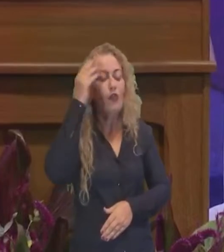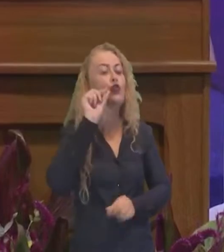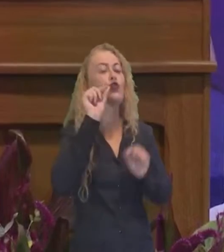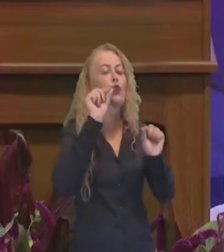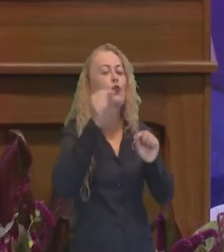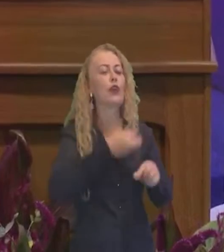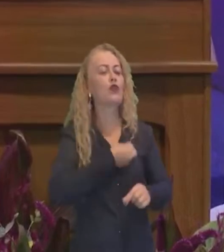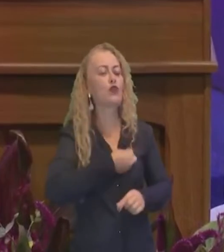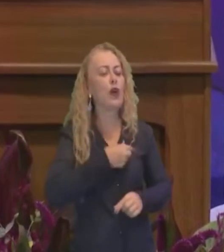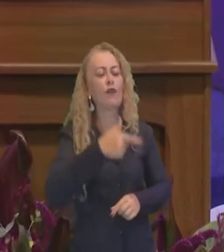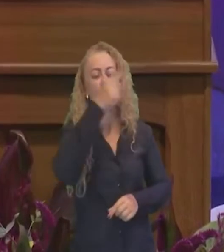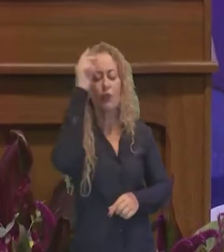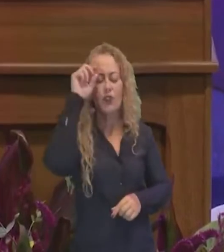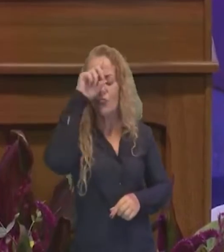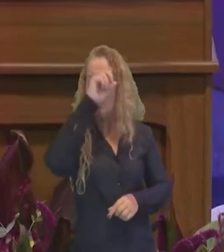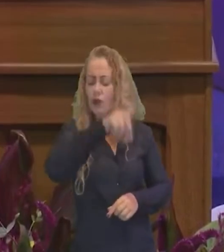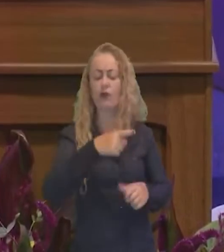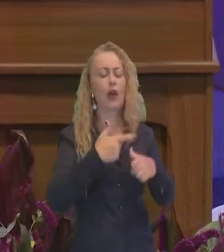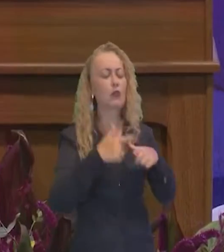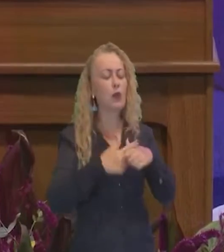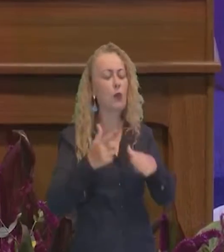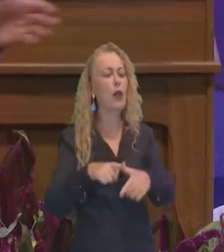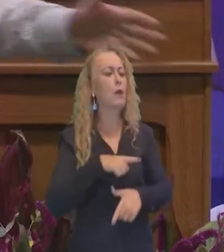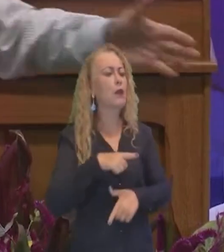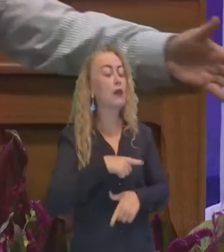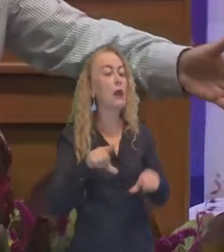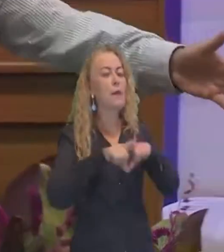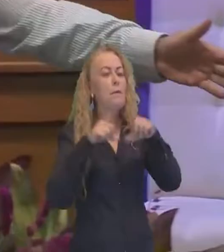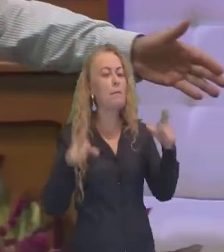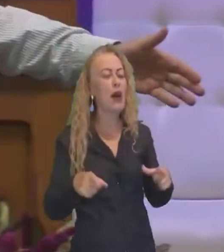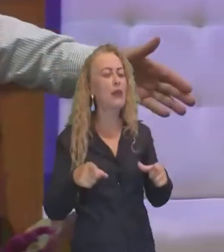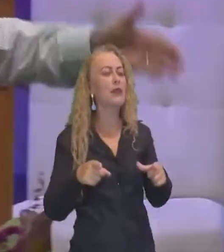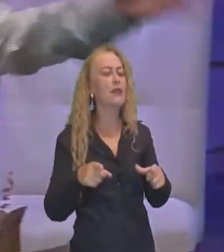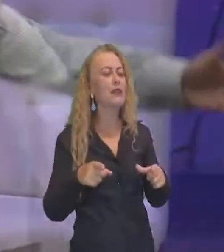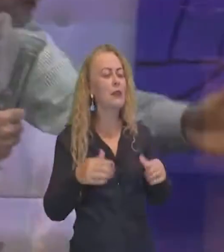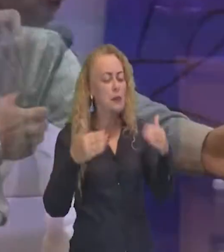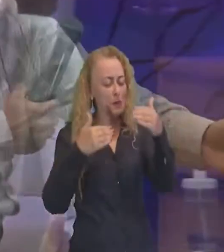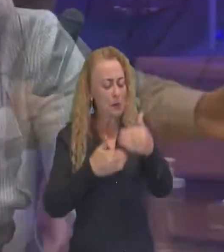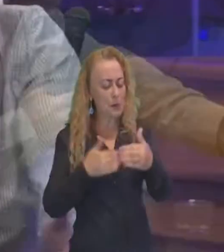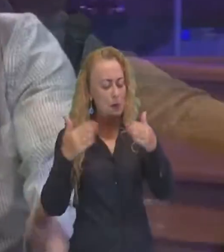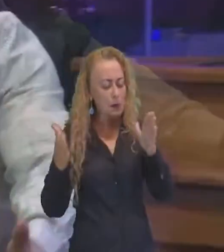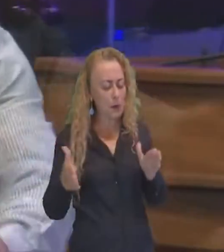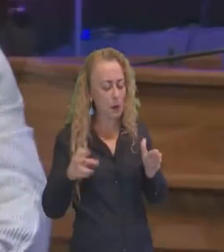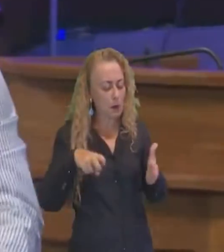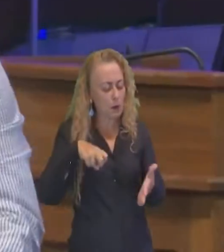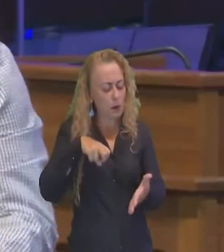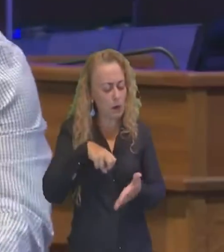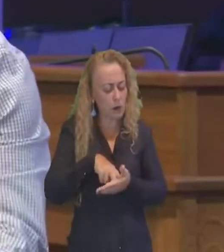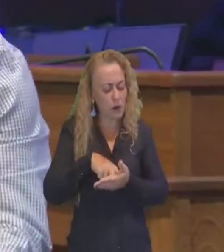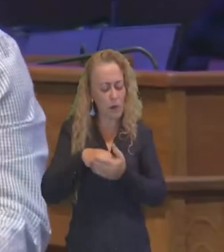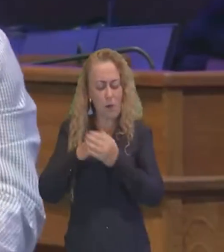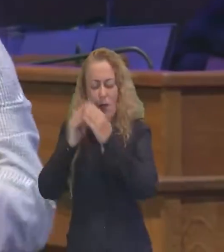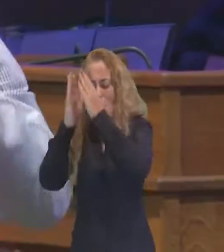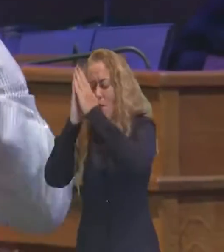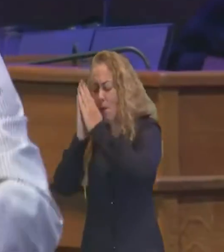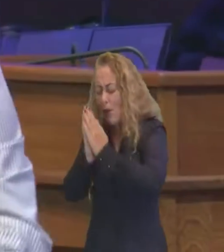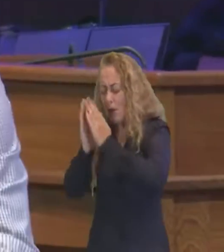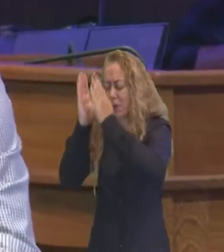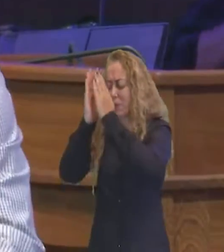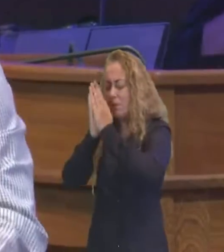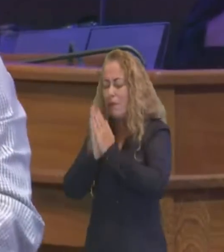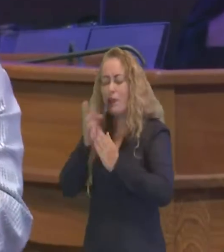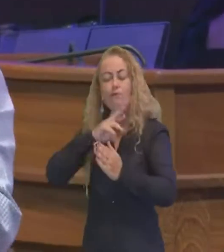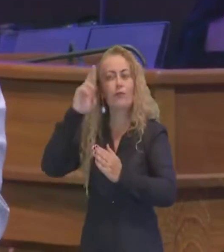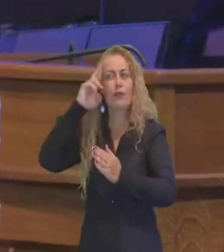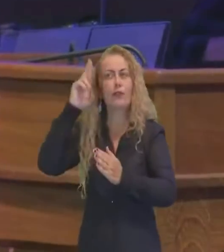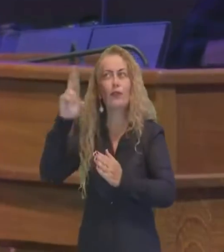Pai. Você não precisa se queixar com mais ninguém. Vai, entra no quarto secreto, dobra os joelhos e fala: Pai, está faltando. Pai, nós